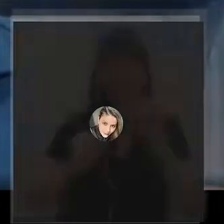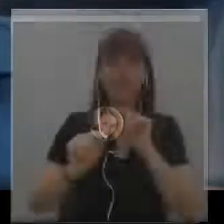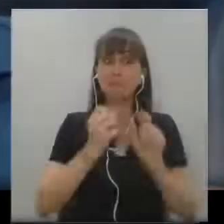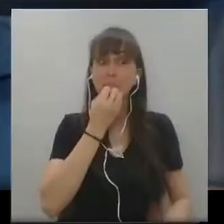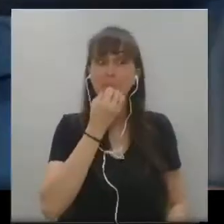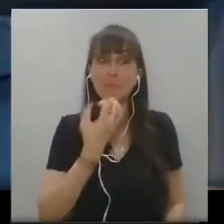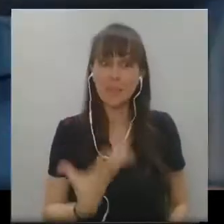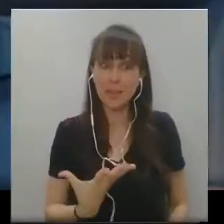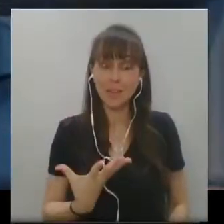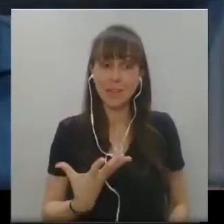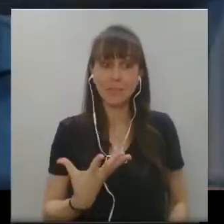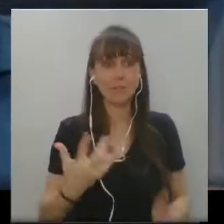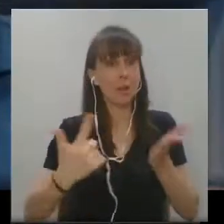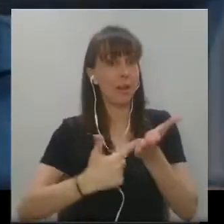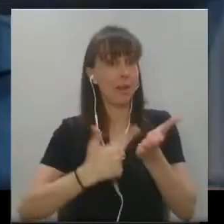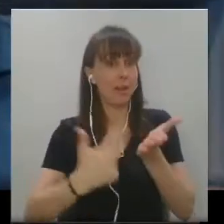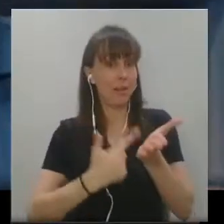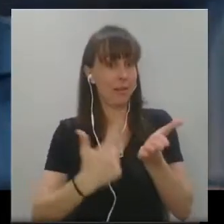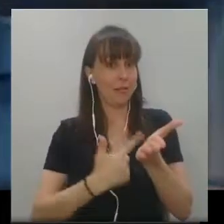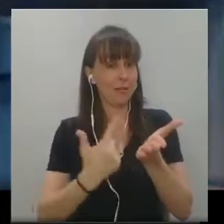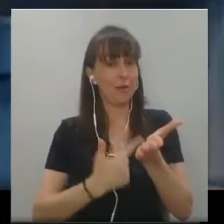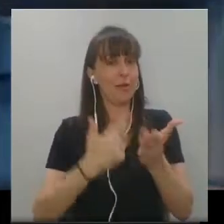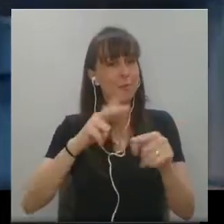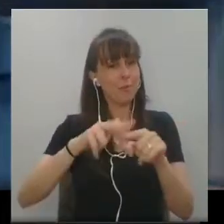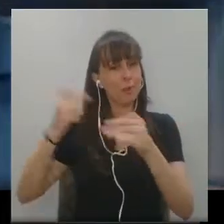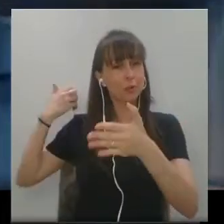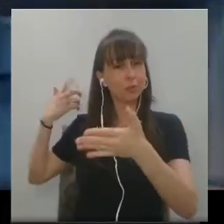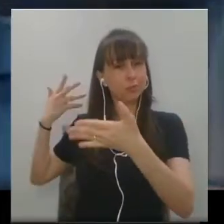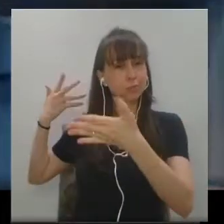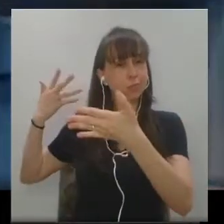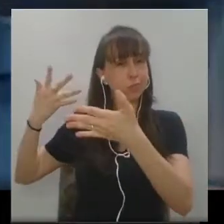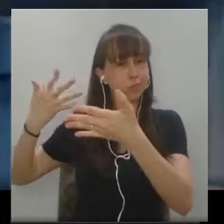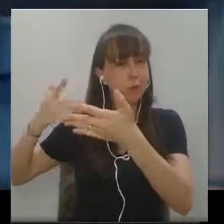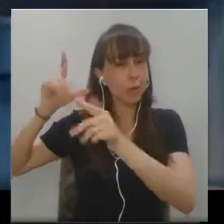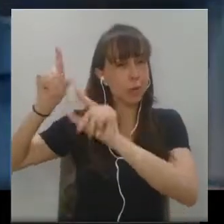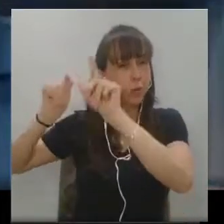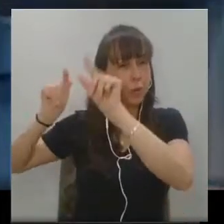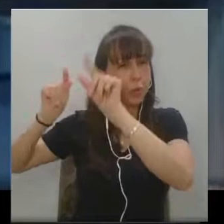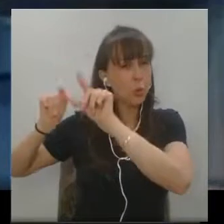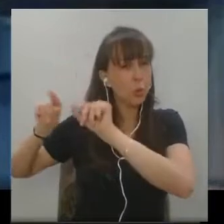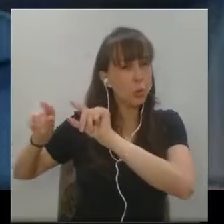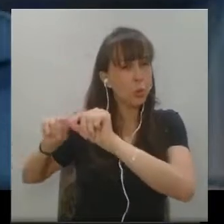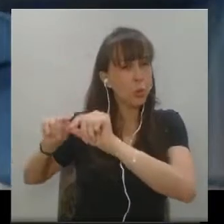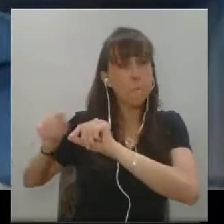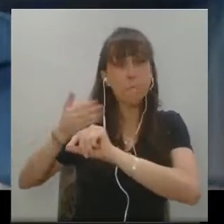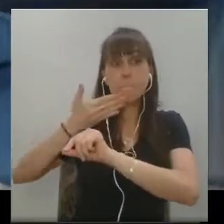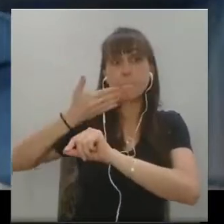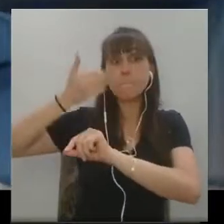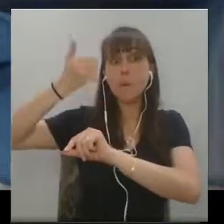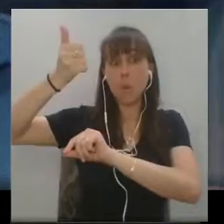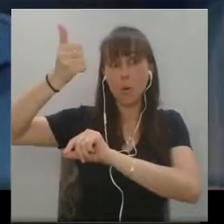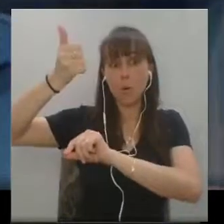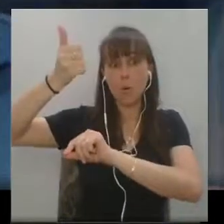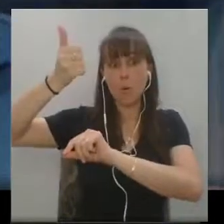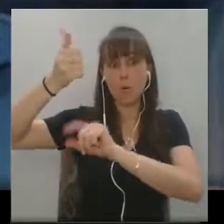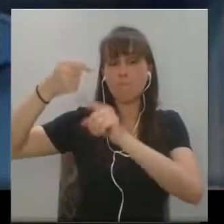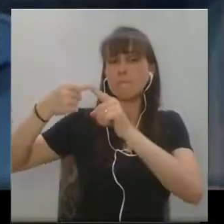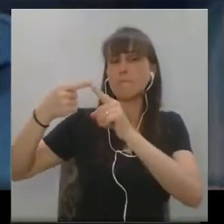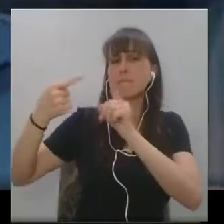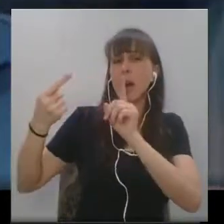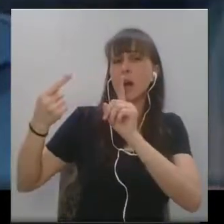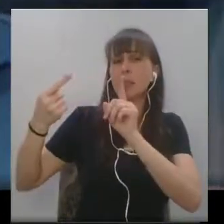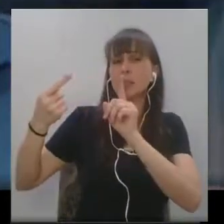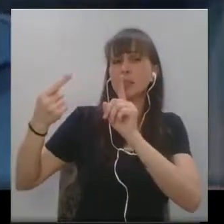foram escolhidas durante várias gerações como sendo as melhores, como sendo necessariamente as melhores, mas como as